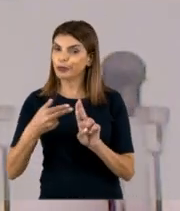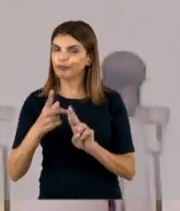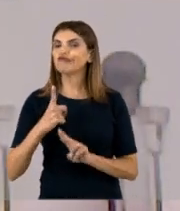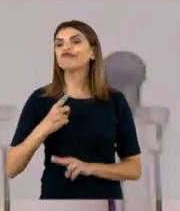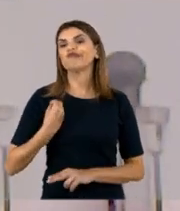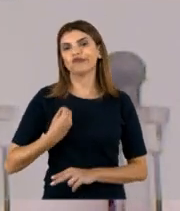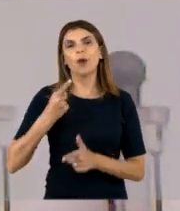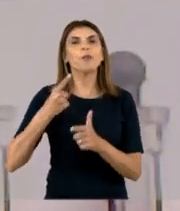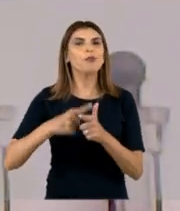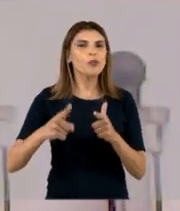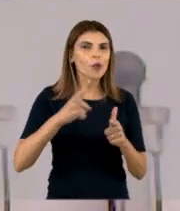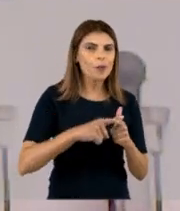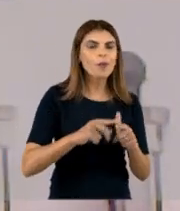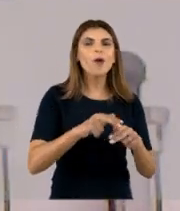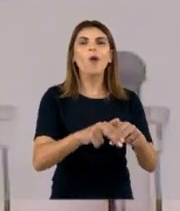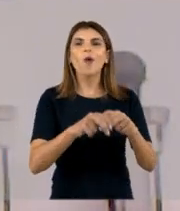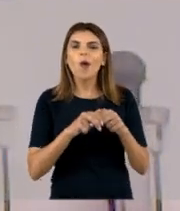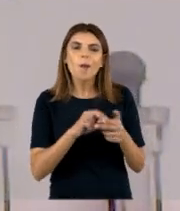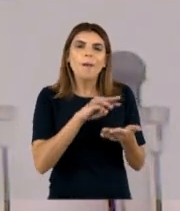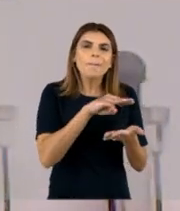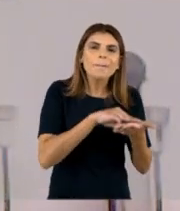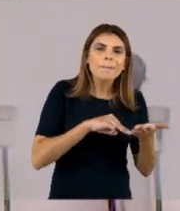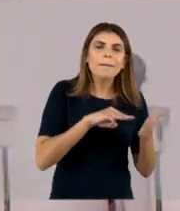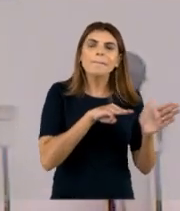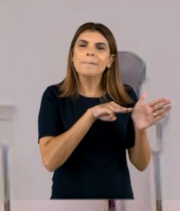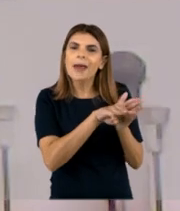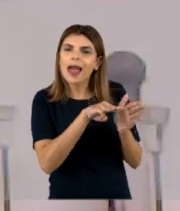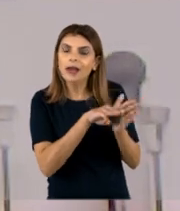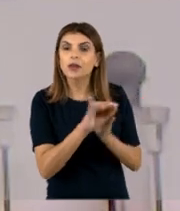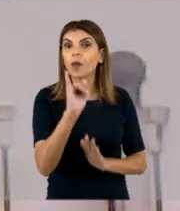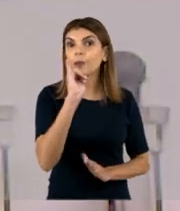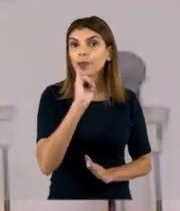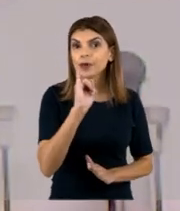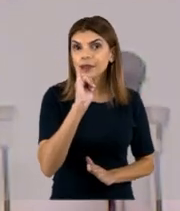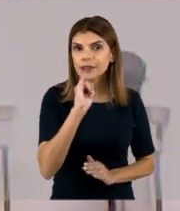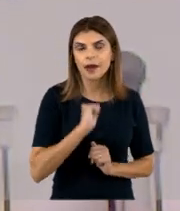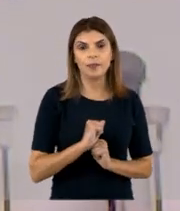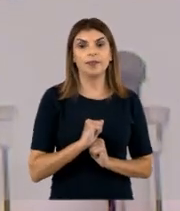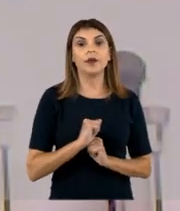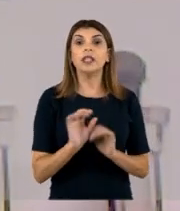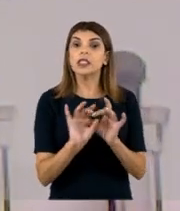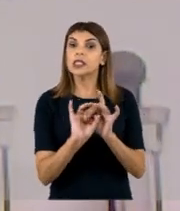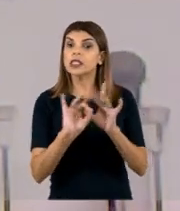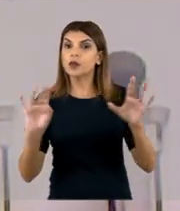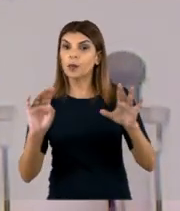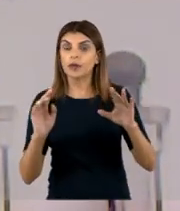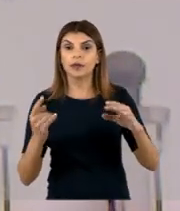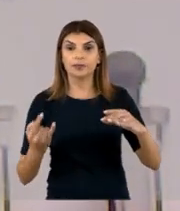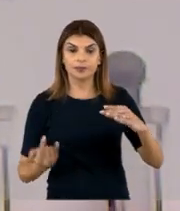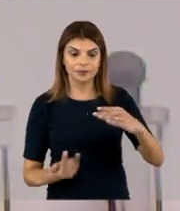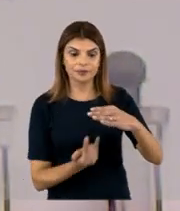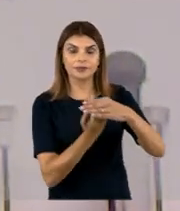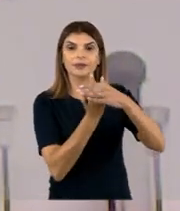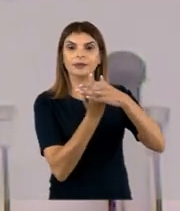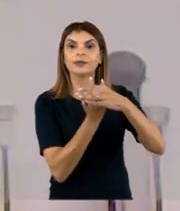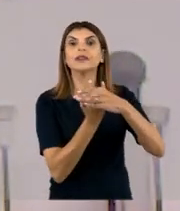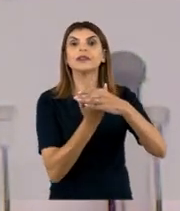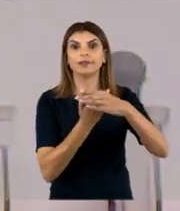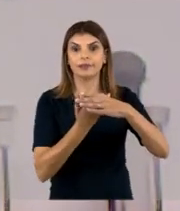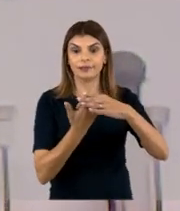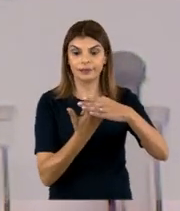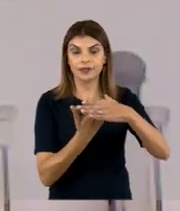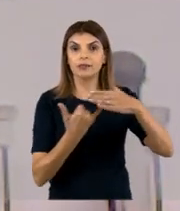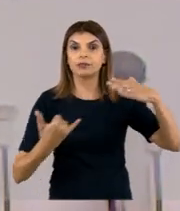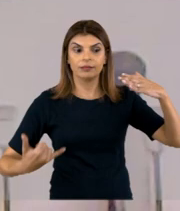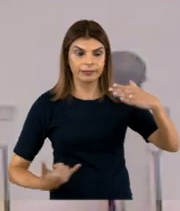alguns problemas em relação ao acesso a esses métodos, como, por exemplo, o fato da disponibilidade somente do DIU